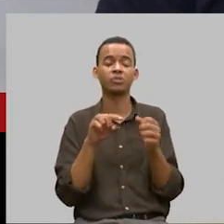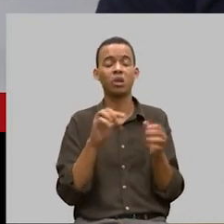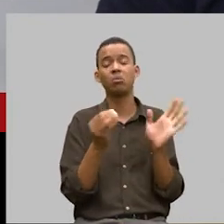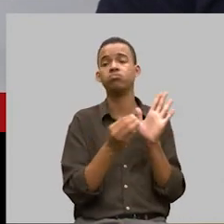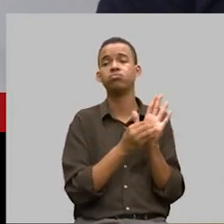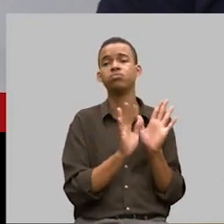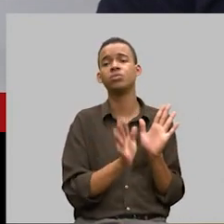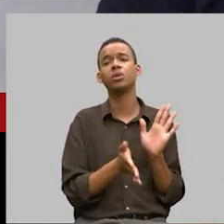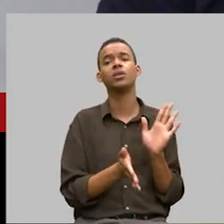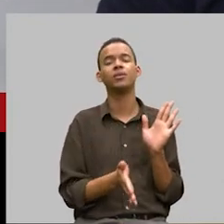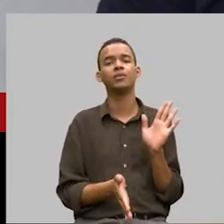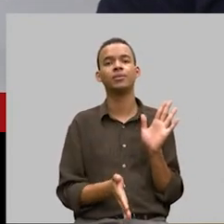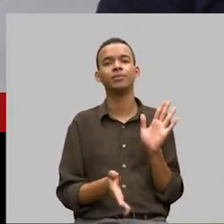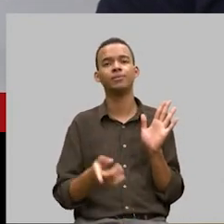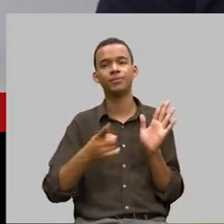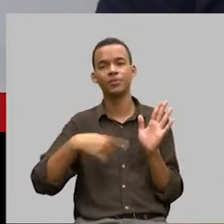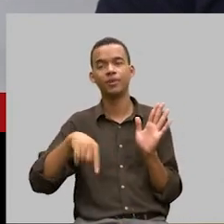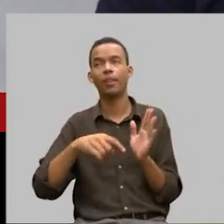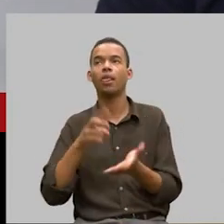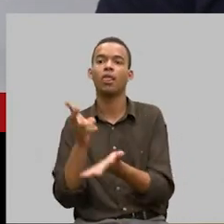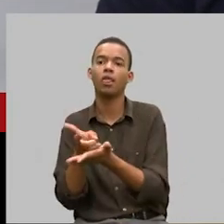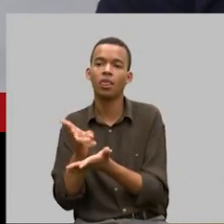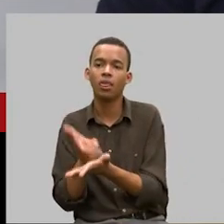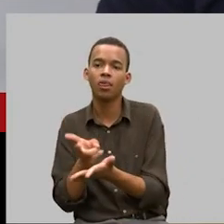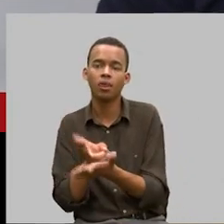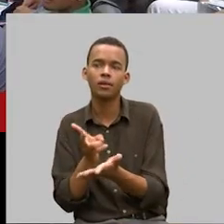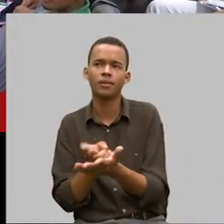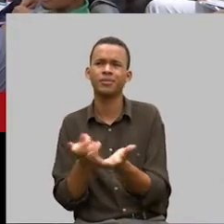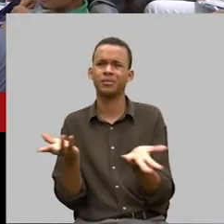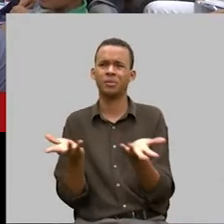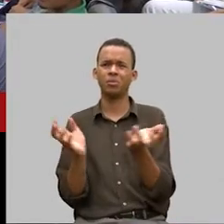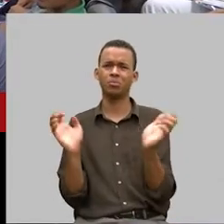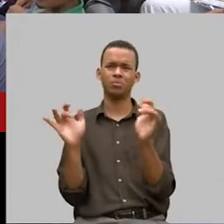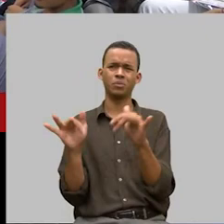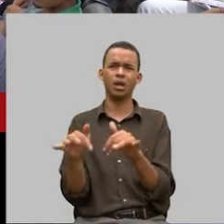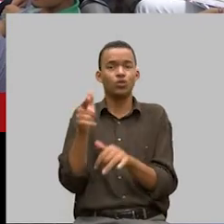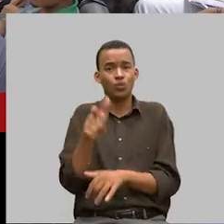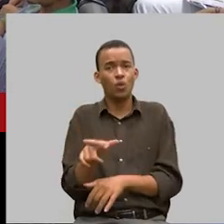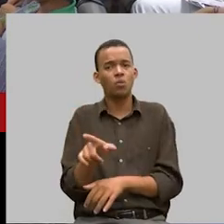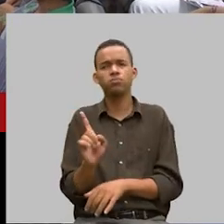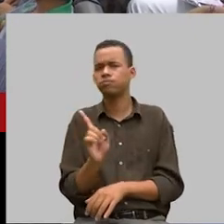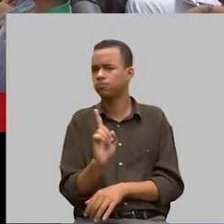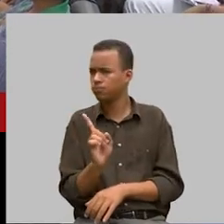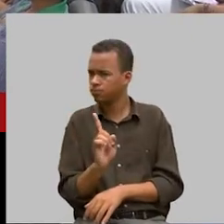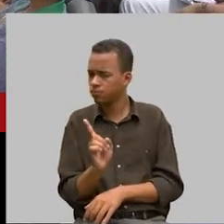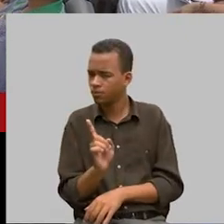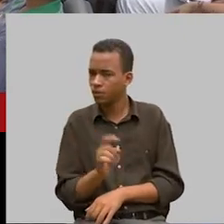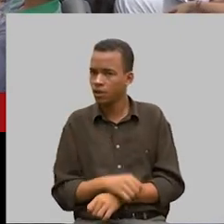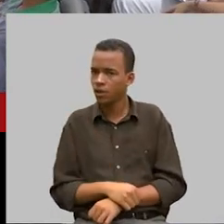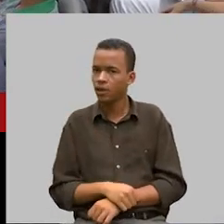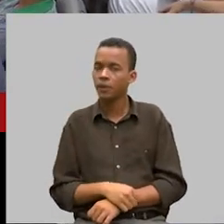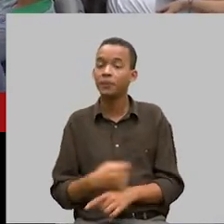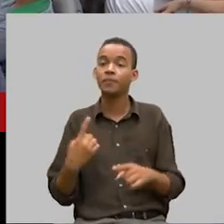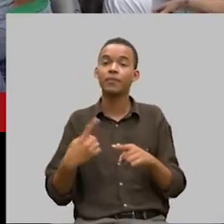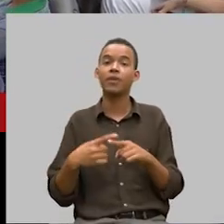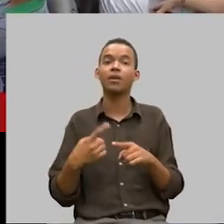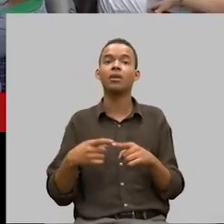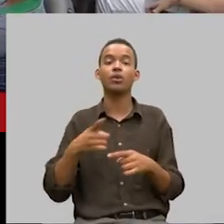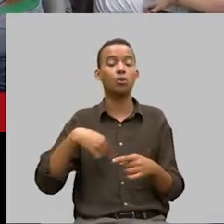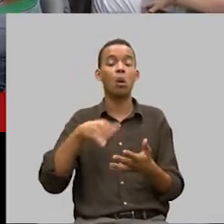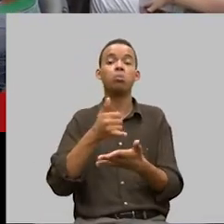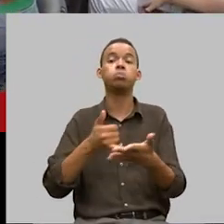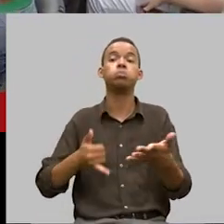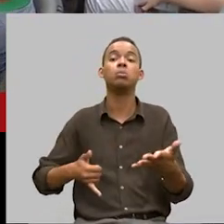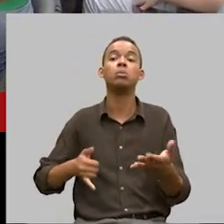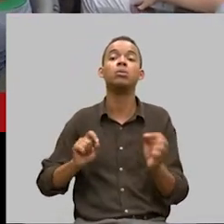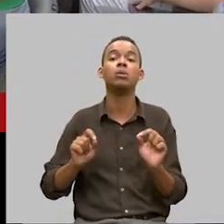qualidade Então não é para isso que nós estamos nos reunindo agora E por que que ela tá falando isso porque a gente não se inscreveu É para